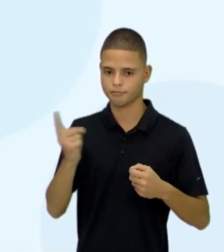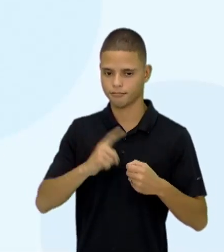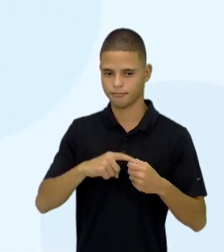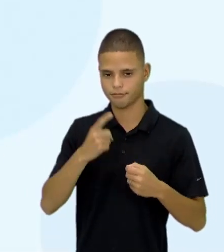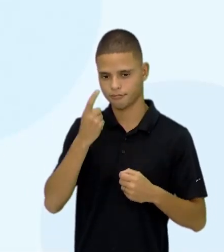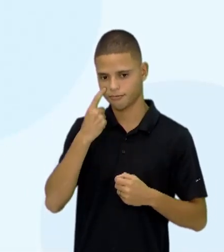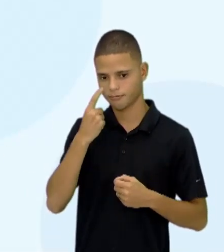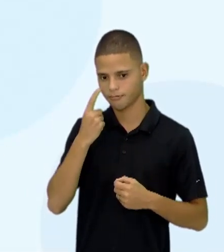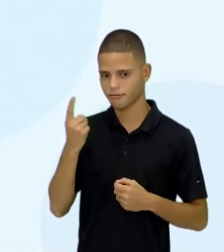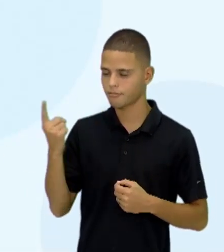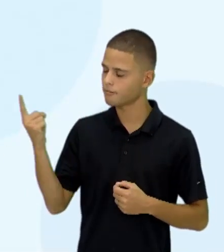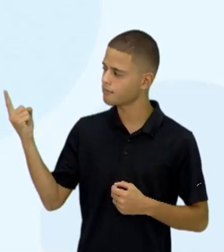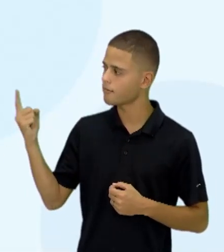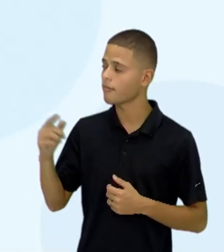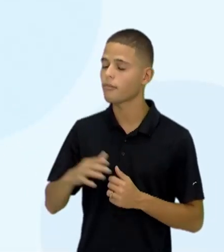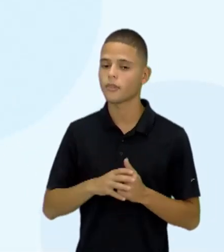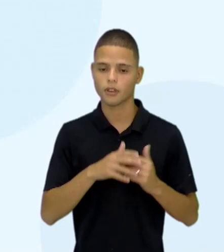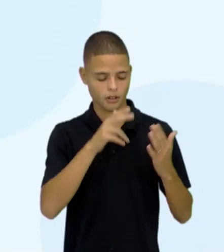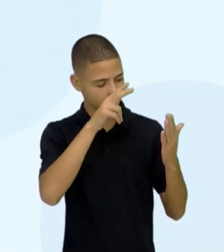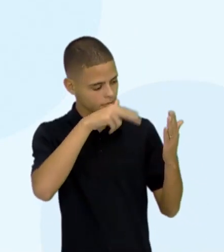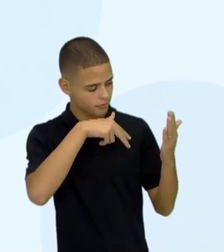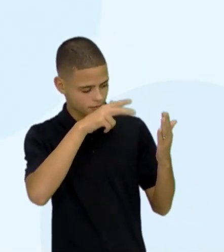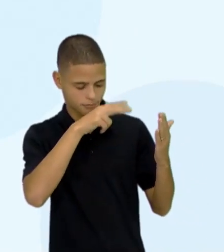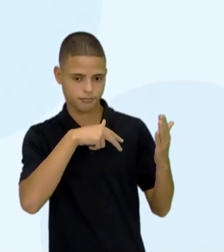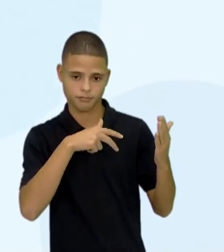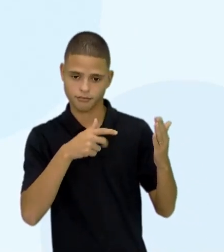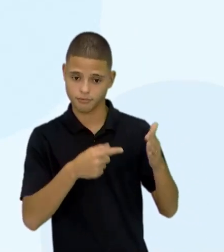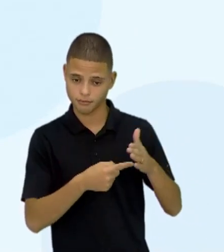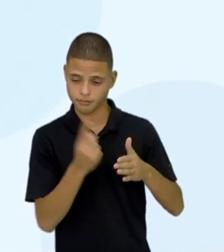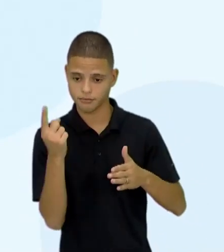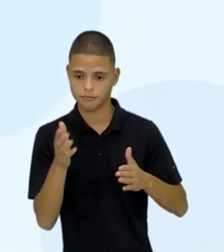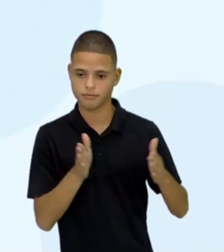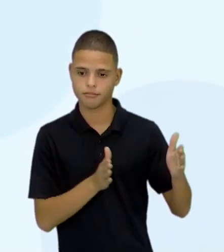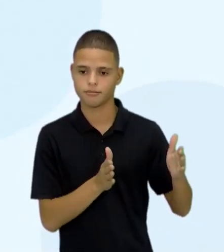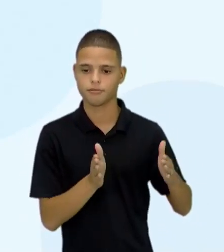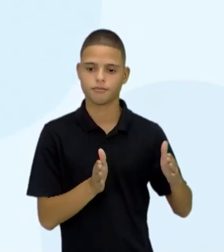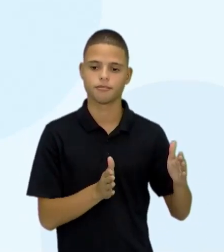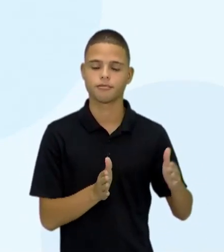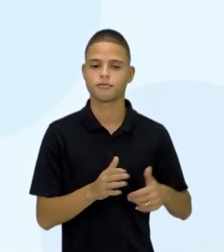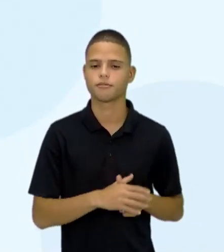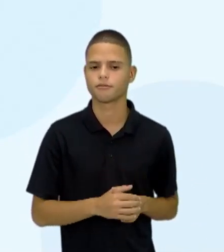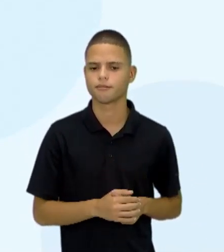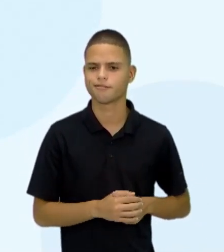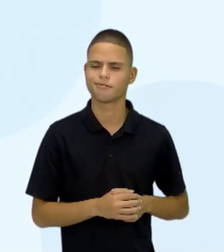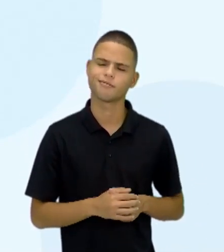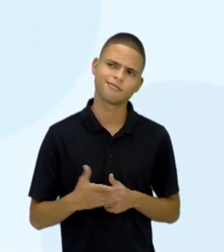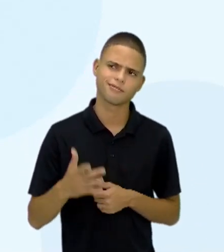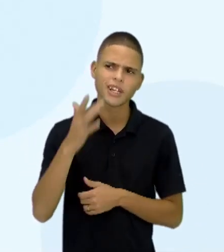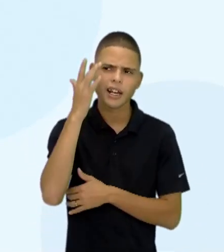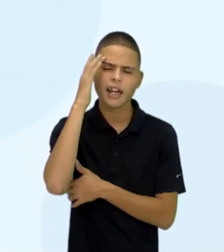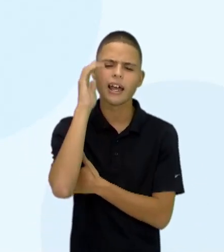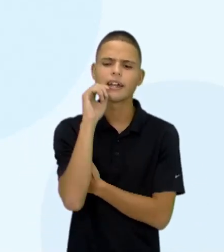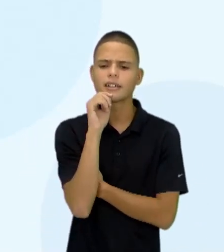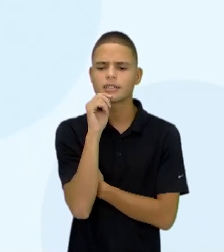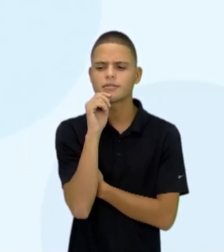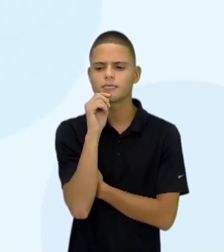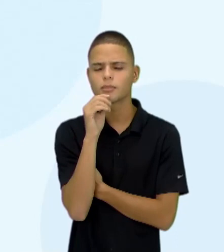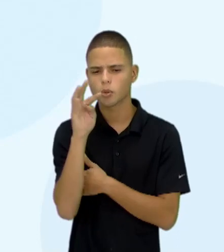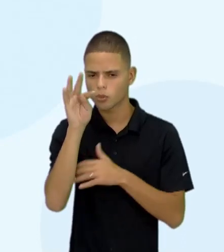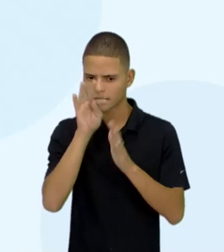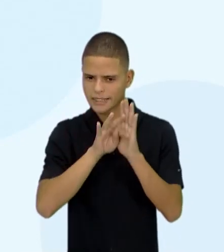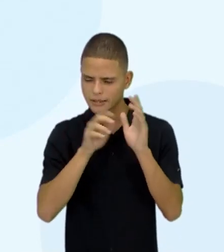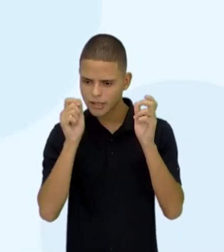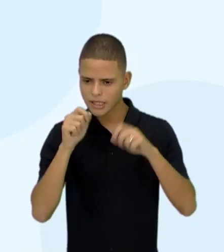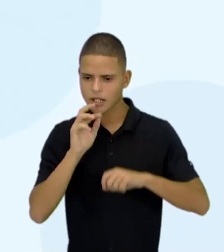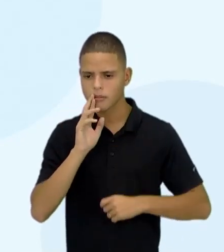responder. Pela leitura feita até aqui, nós estamos na primeira parte. Será que esse texto ele consegue responder